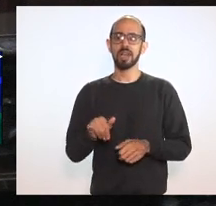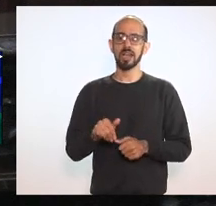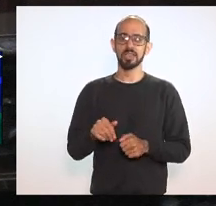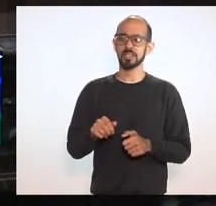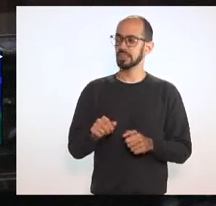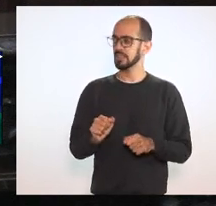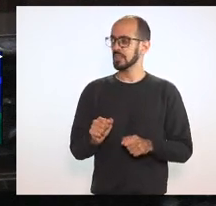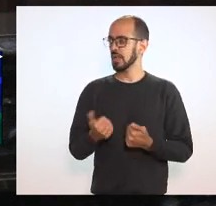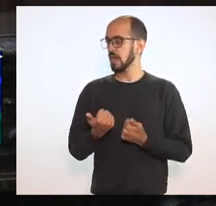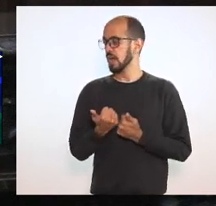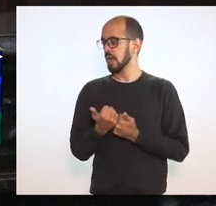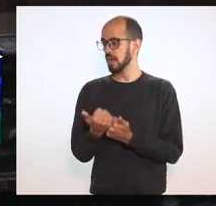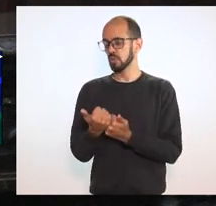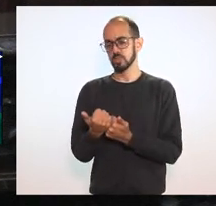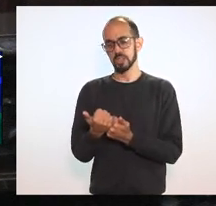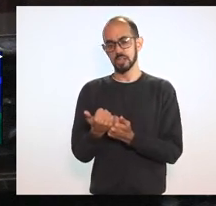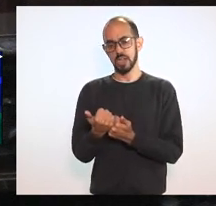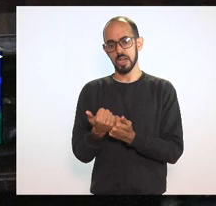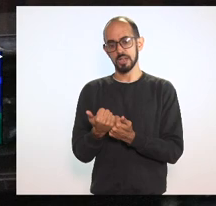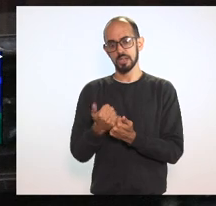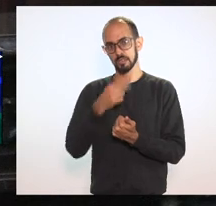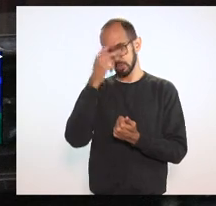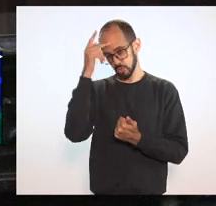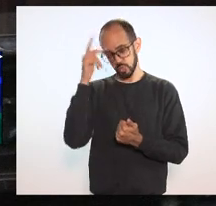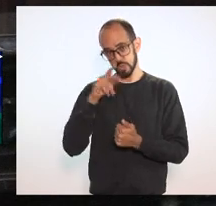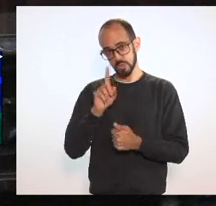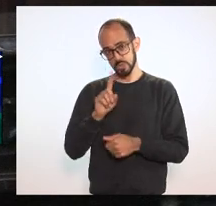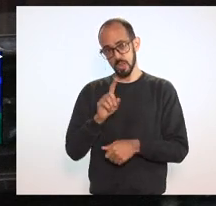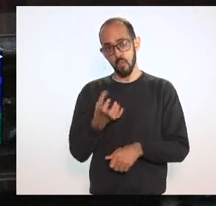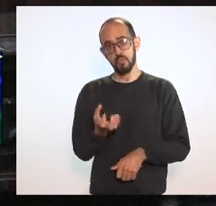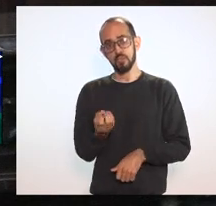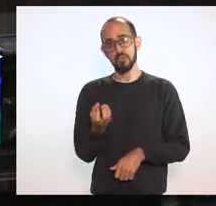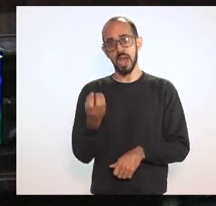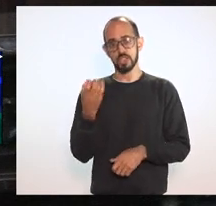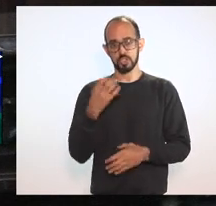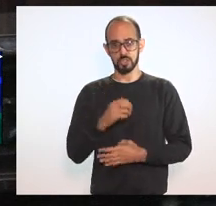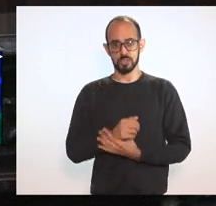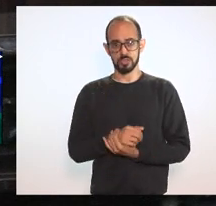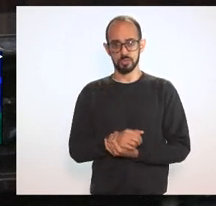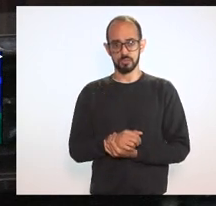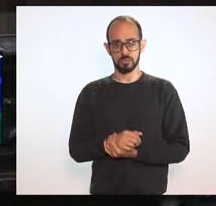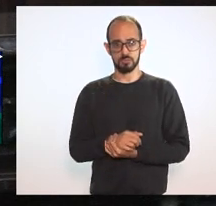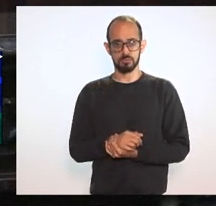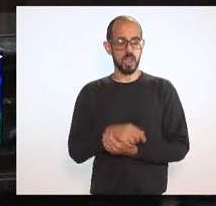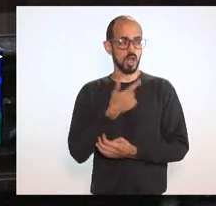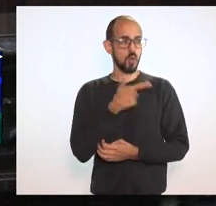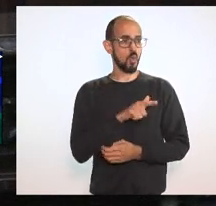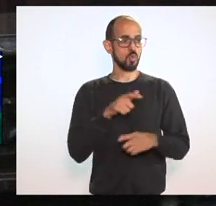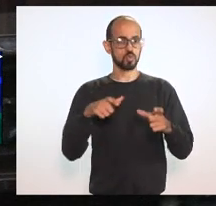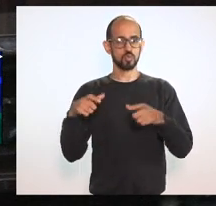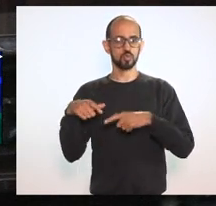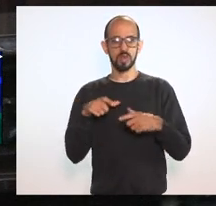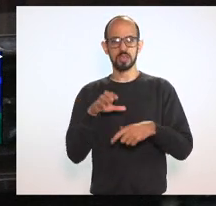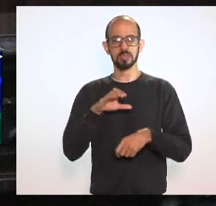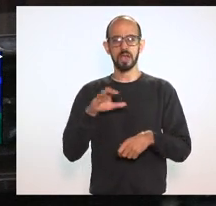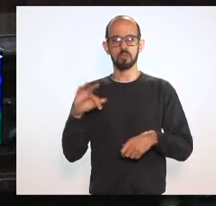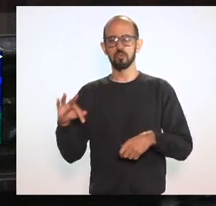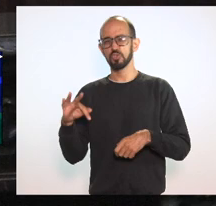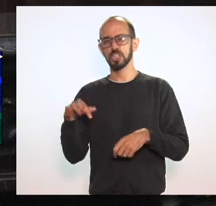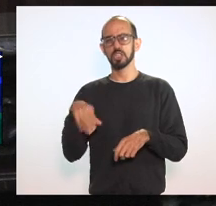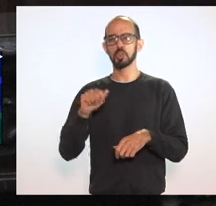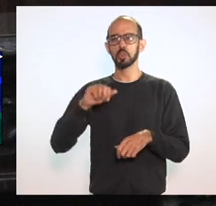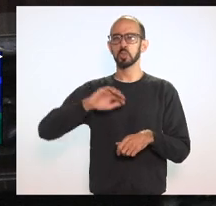que as pessoas não vejam não viajaram nesses 10 dias para região dos lagos para região